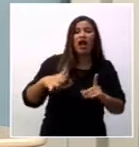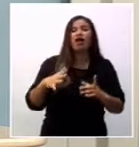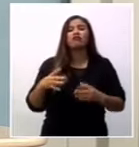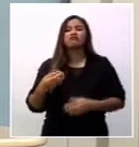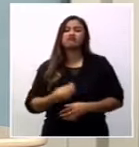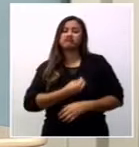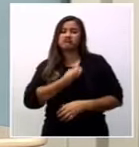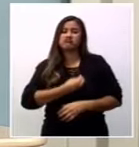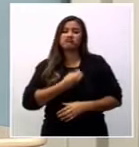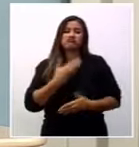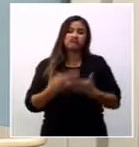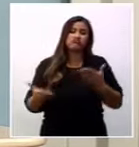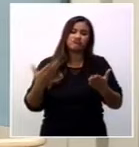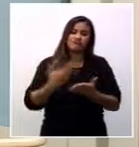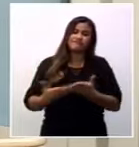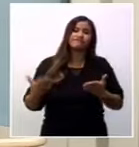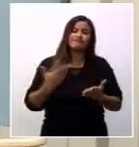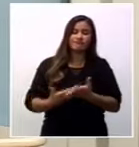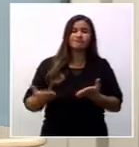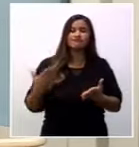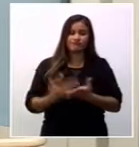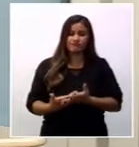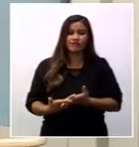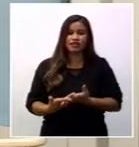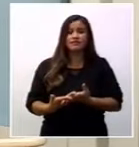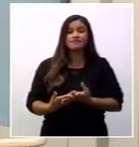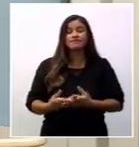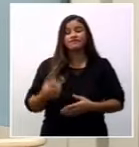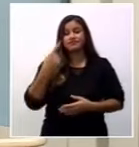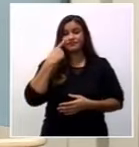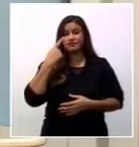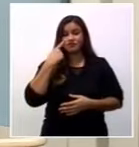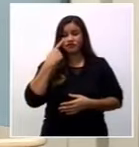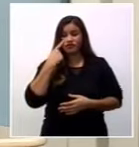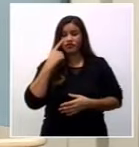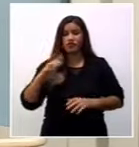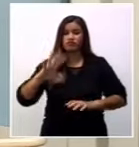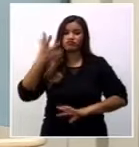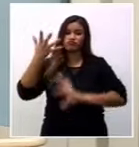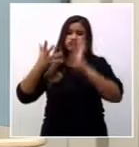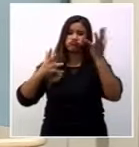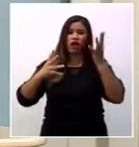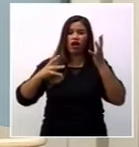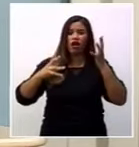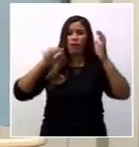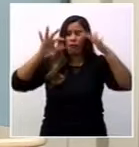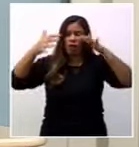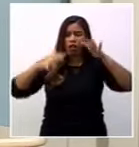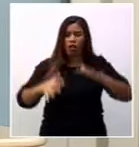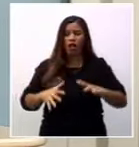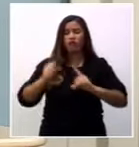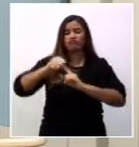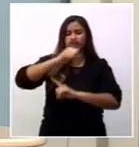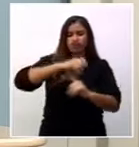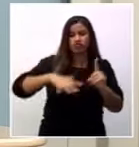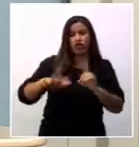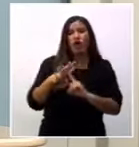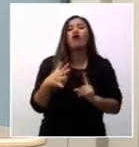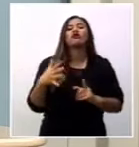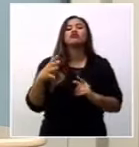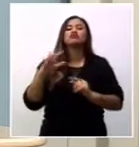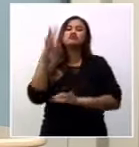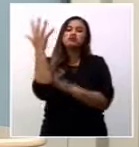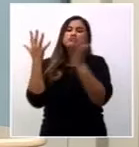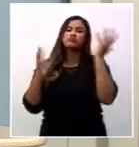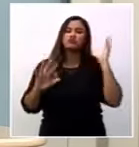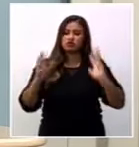tem essa situação, a gente está falando em desastres socioambientais. E a questão do risco,